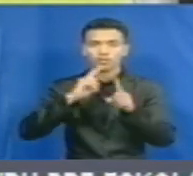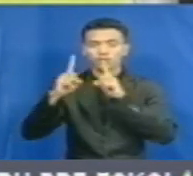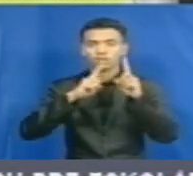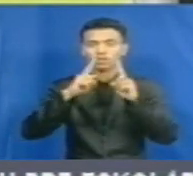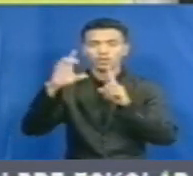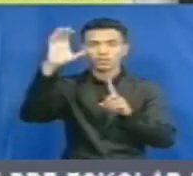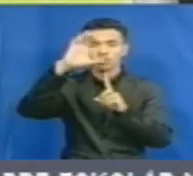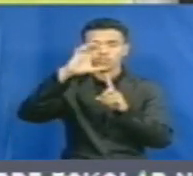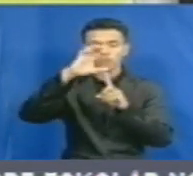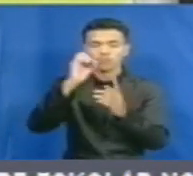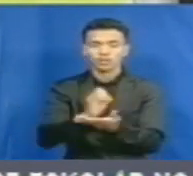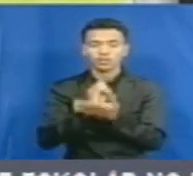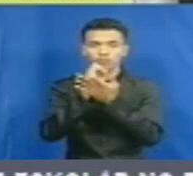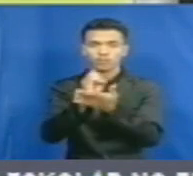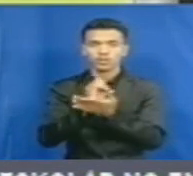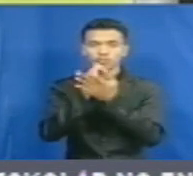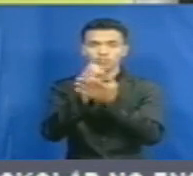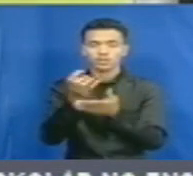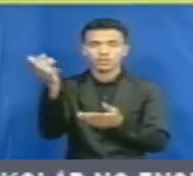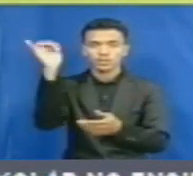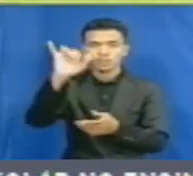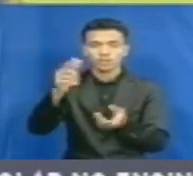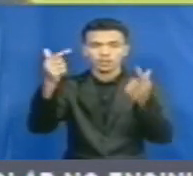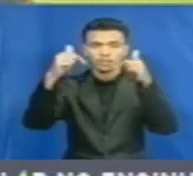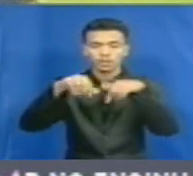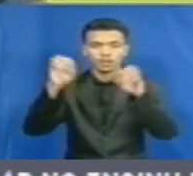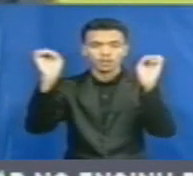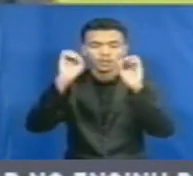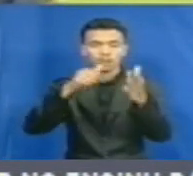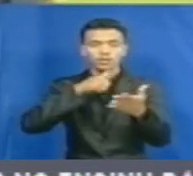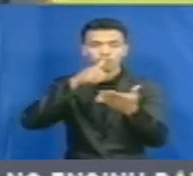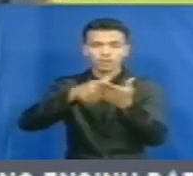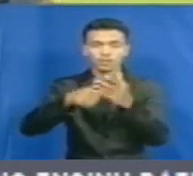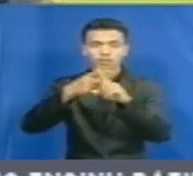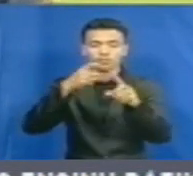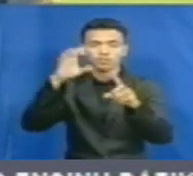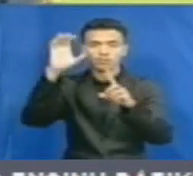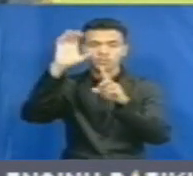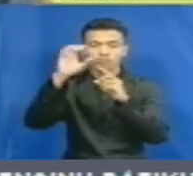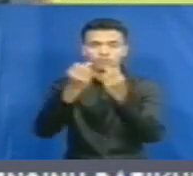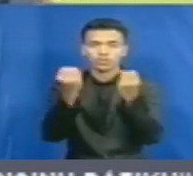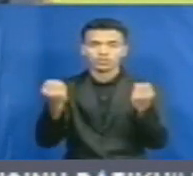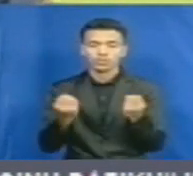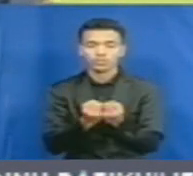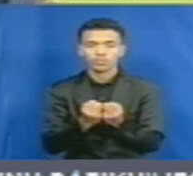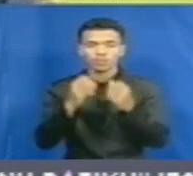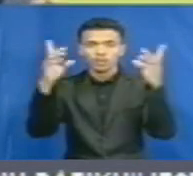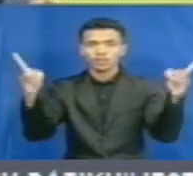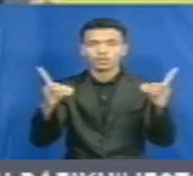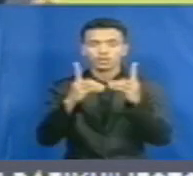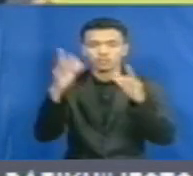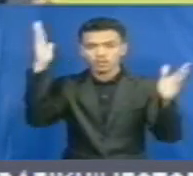komandante operasional rewa kata se siromai maklahi kunyesimento kusi sef suku karik karik akontese